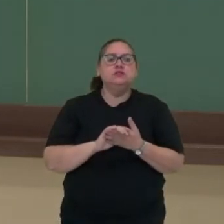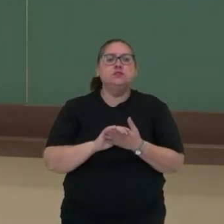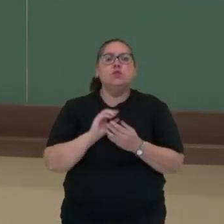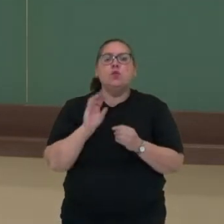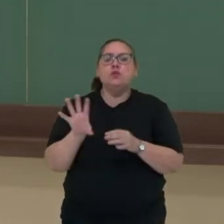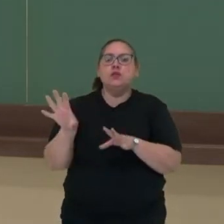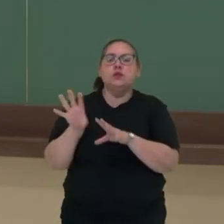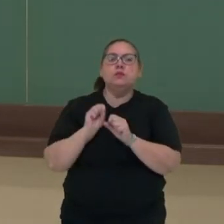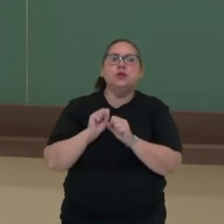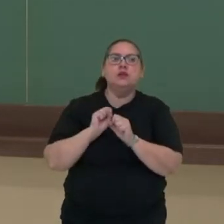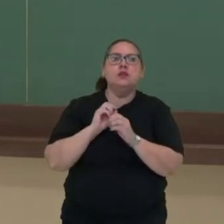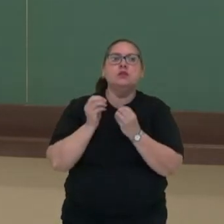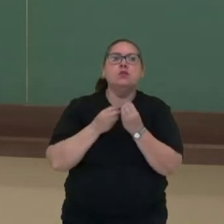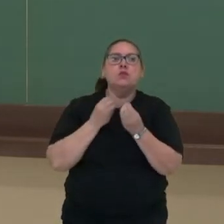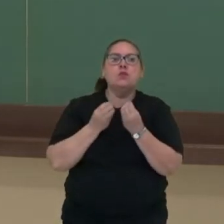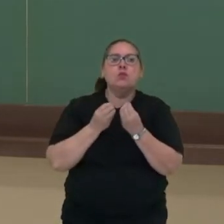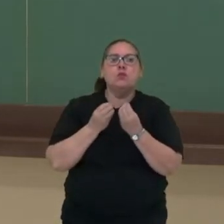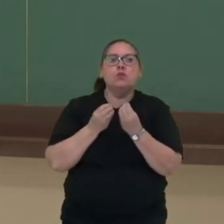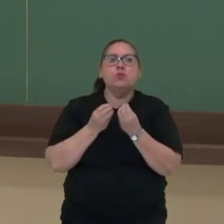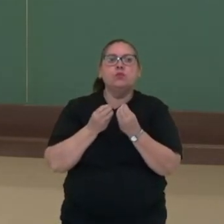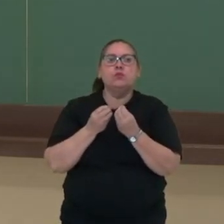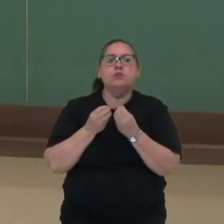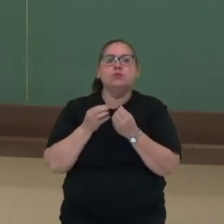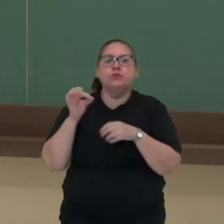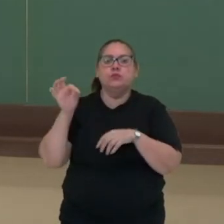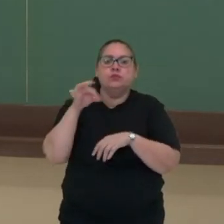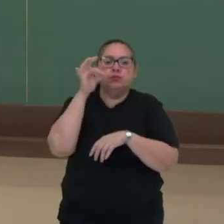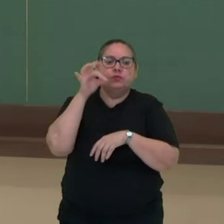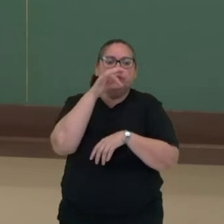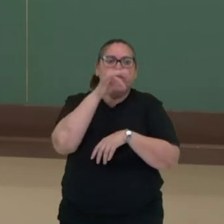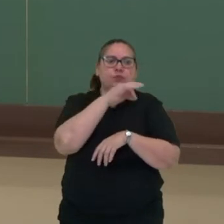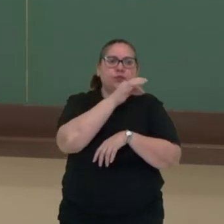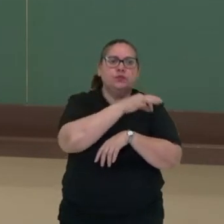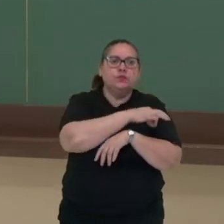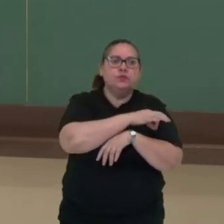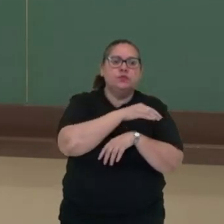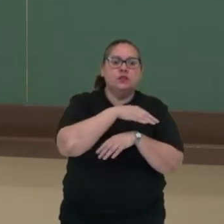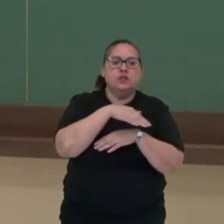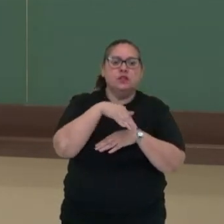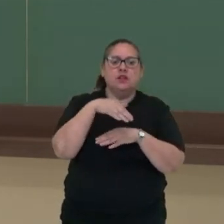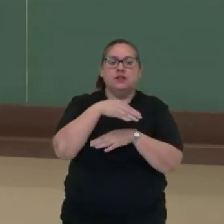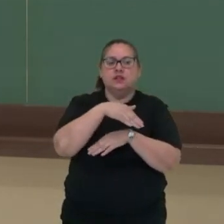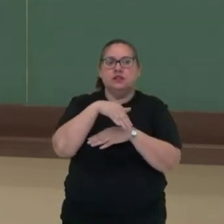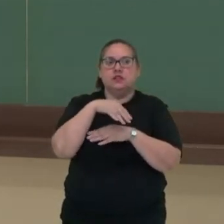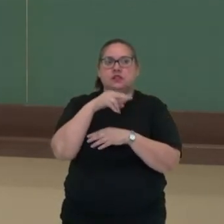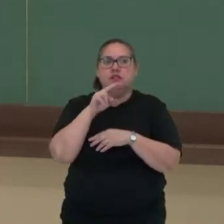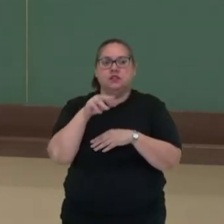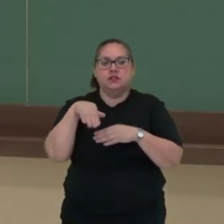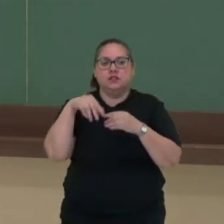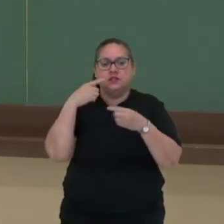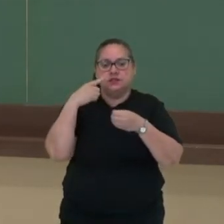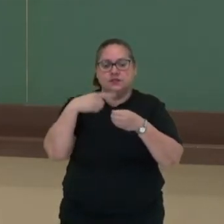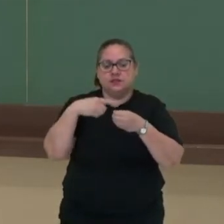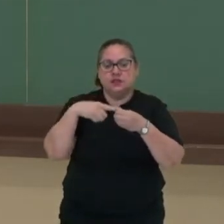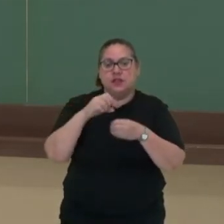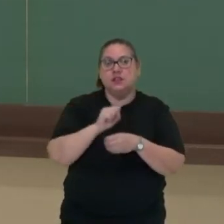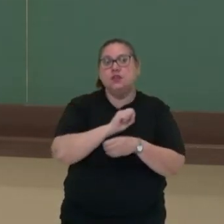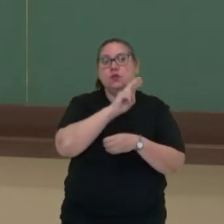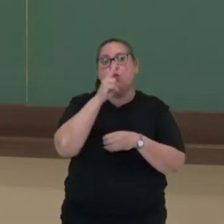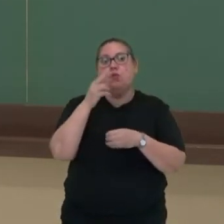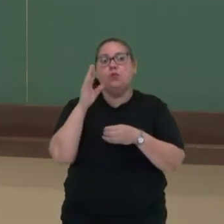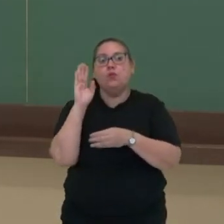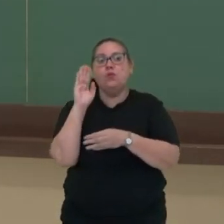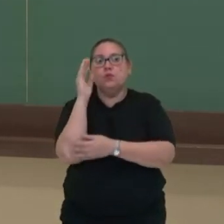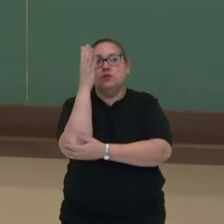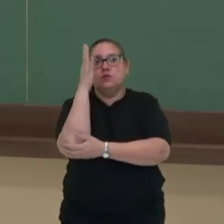Transmissão é transmitida por mosquitos de áreas urbanas ou também de áreas silvestres.